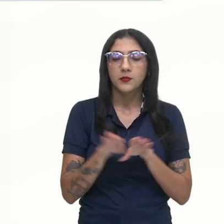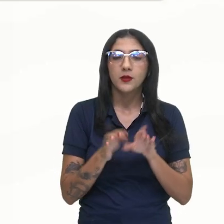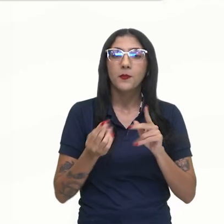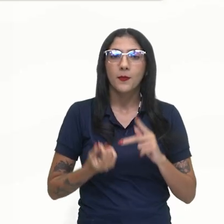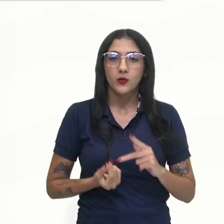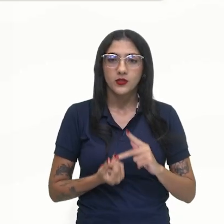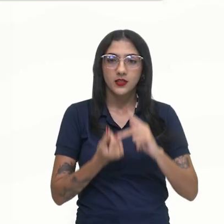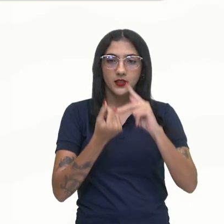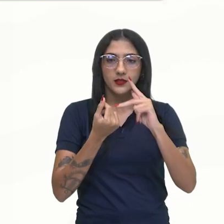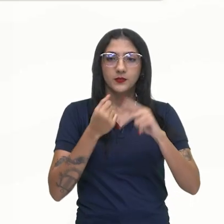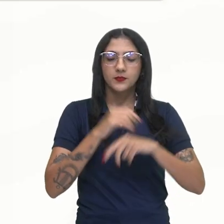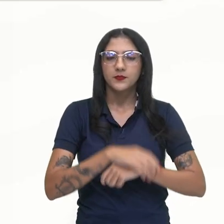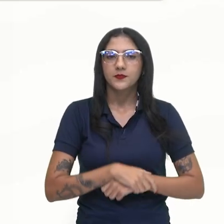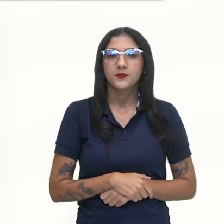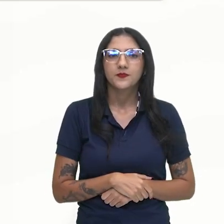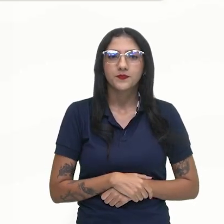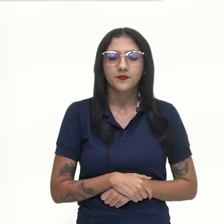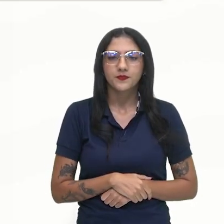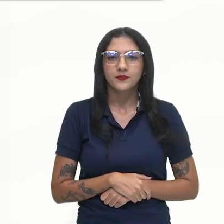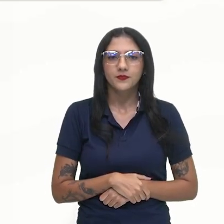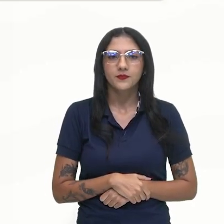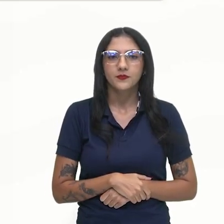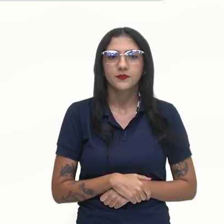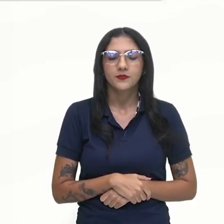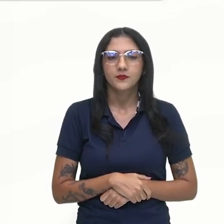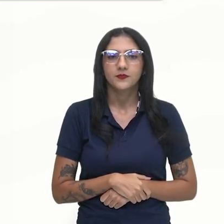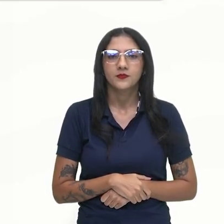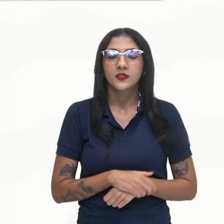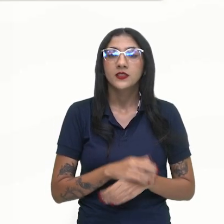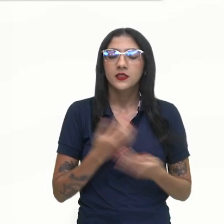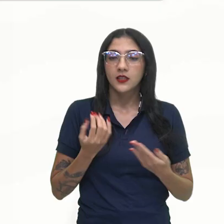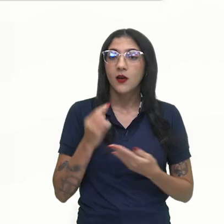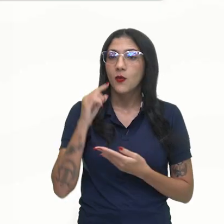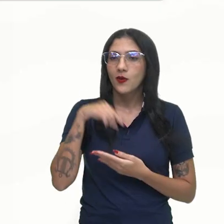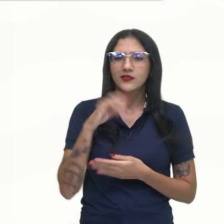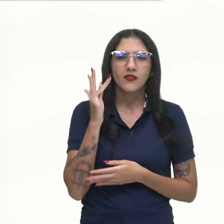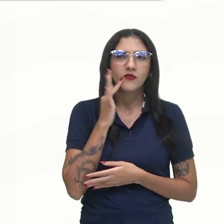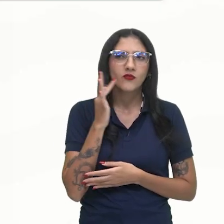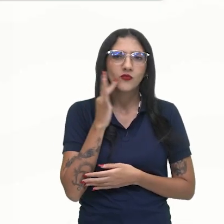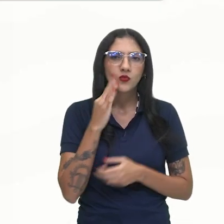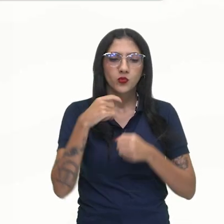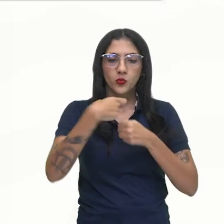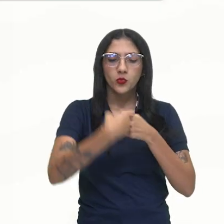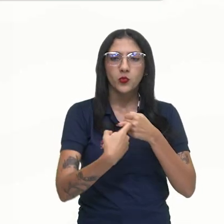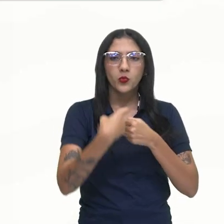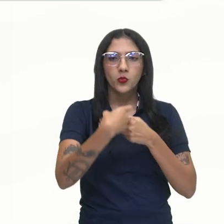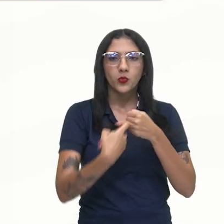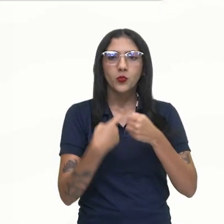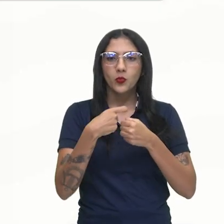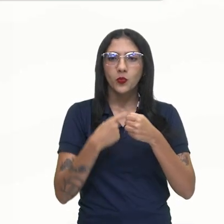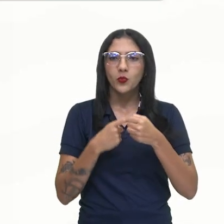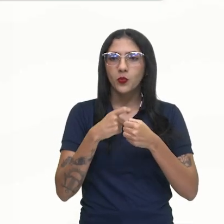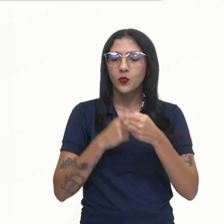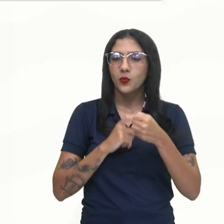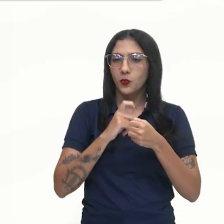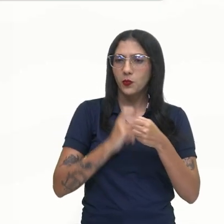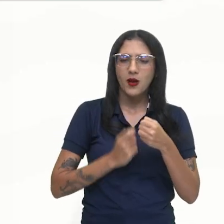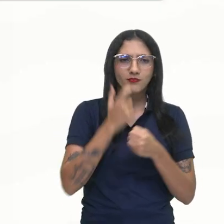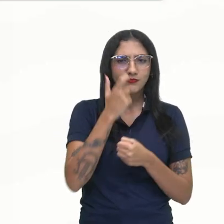tem proteína. Então acaba que o tucumã Eu sou um Tucumã